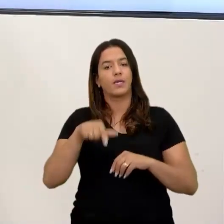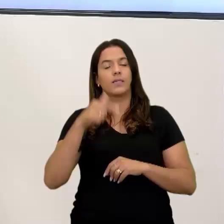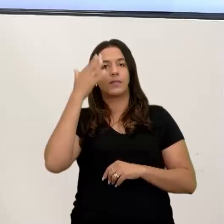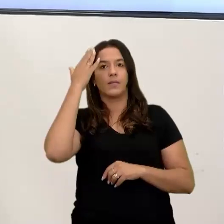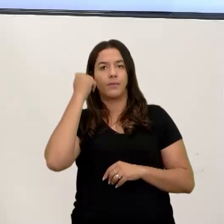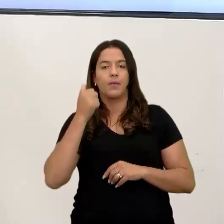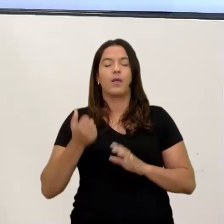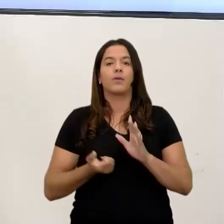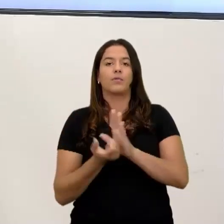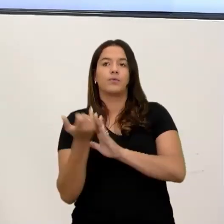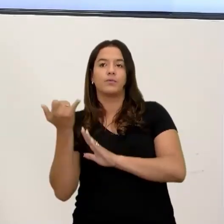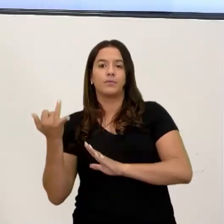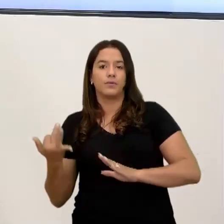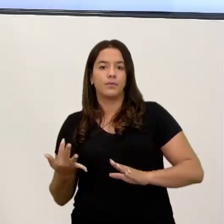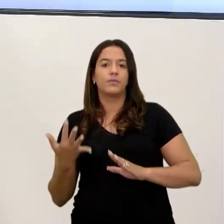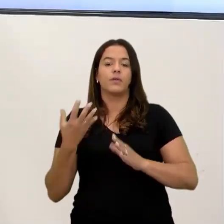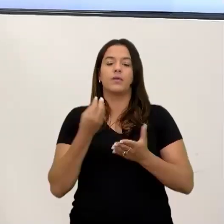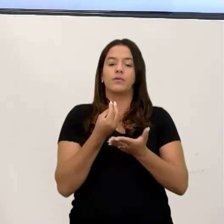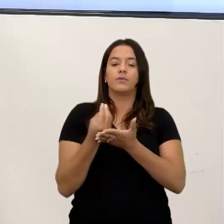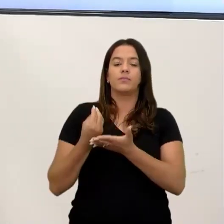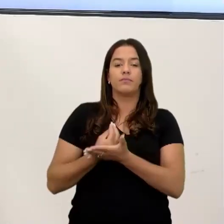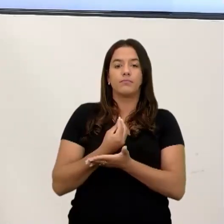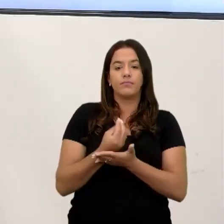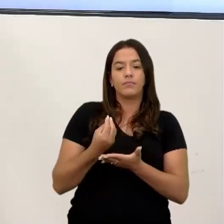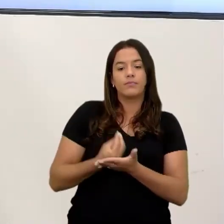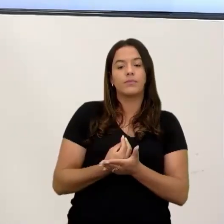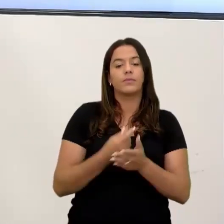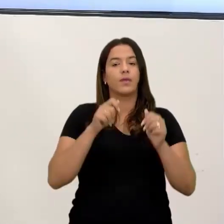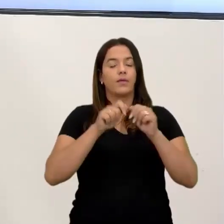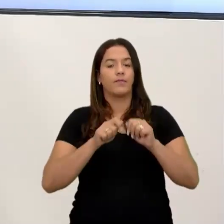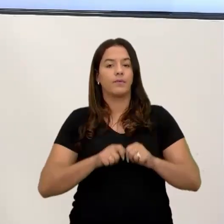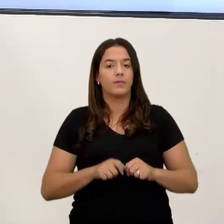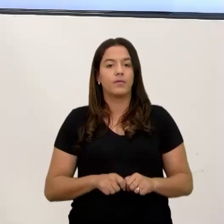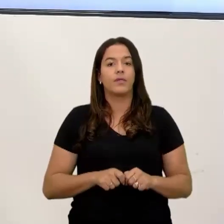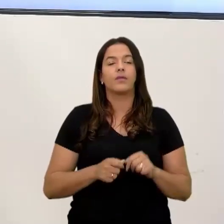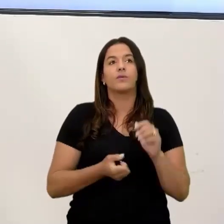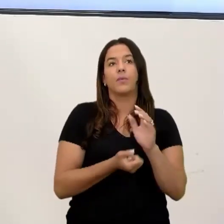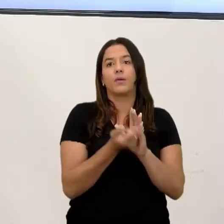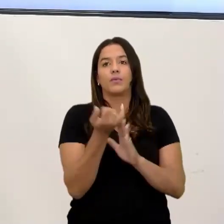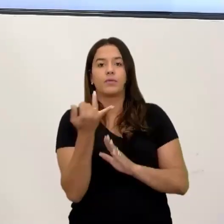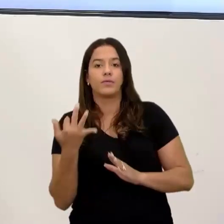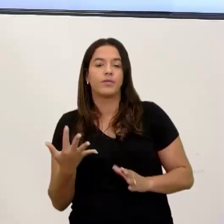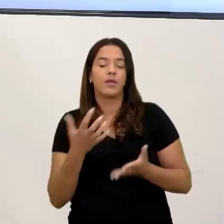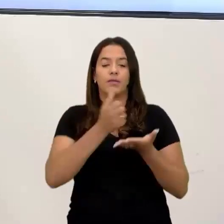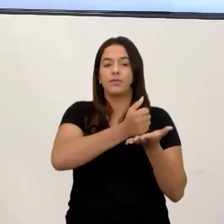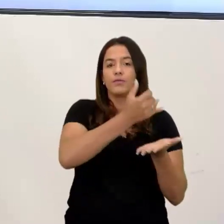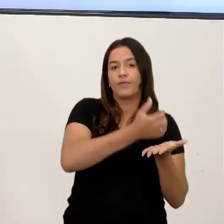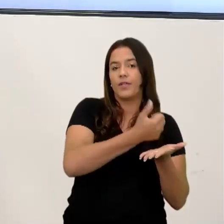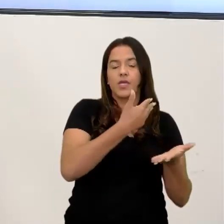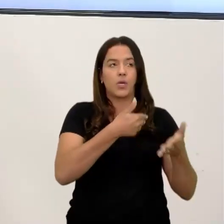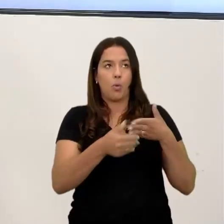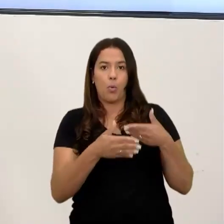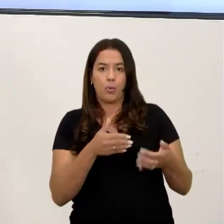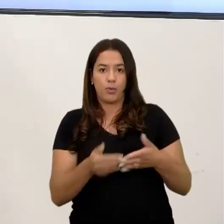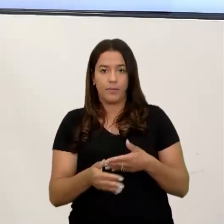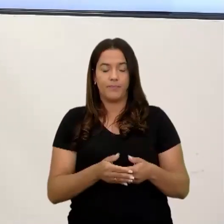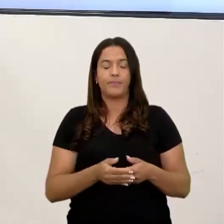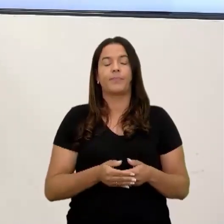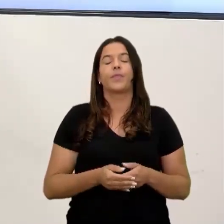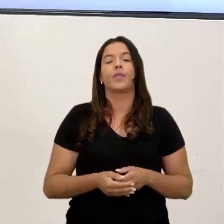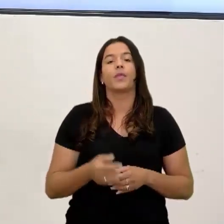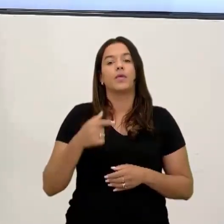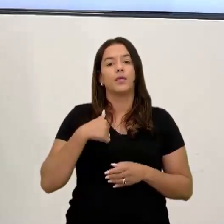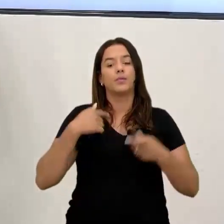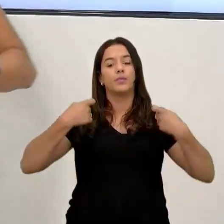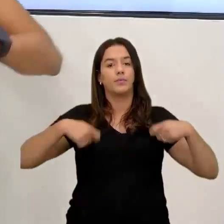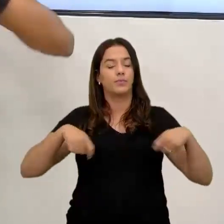saber a quantidade de salgadinhos que são produzidos com uma quantidade de farinha qualquer, tá certo? Digamos que